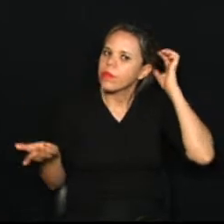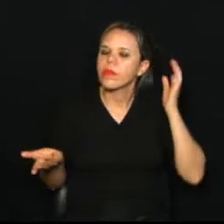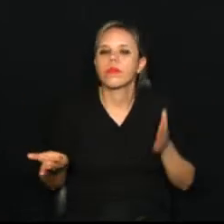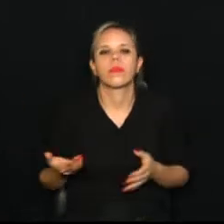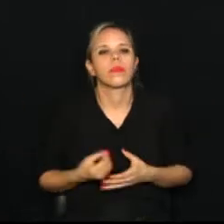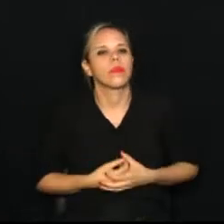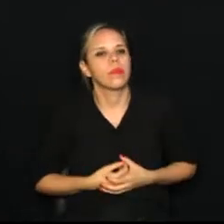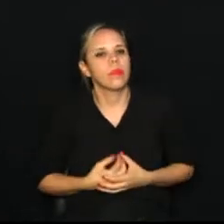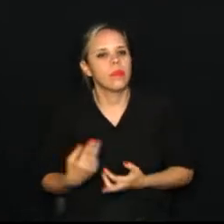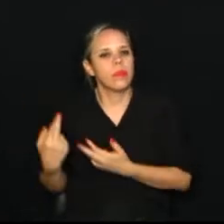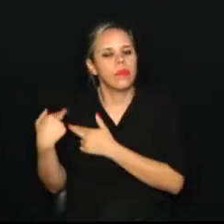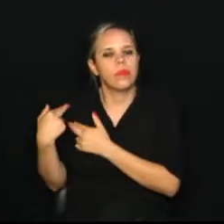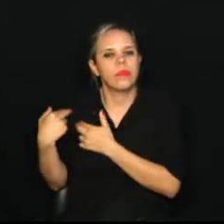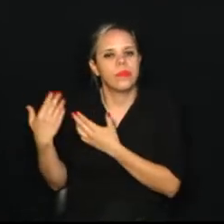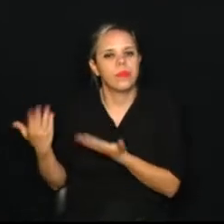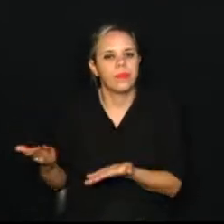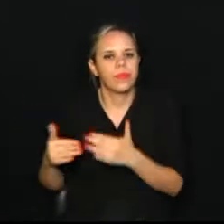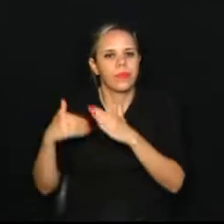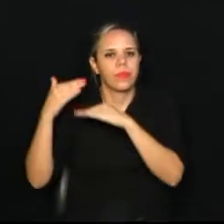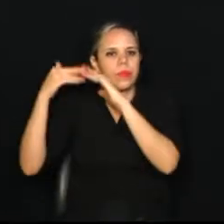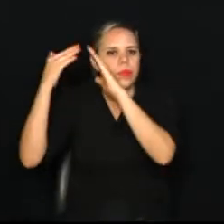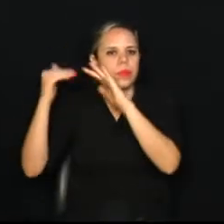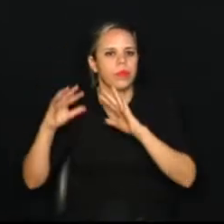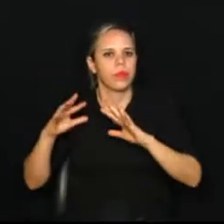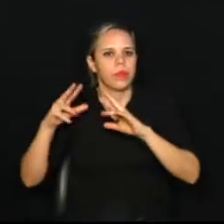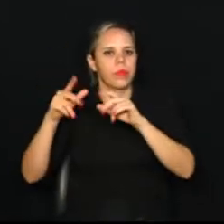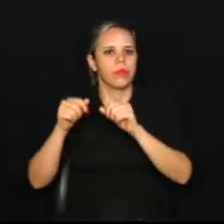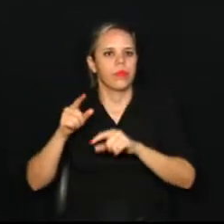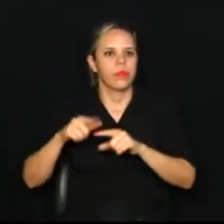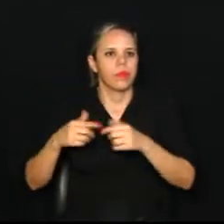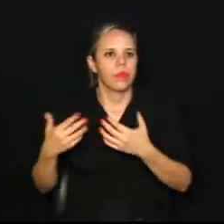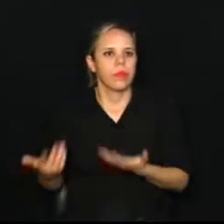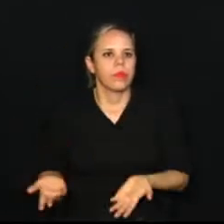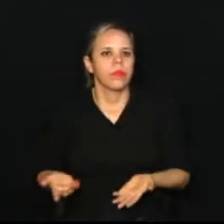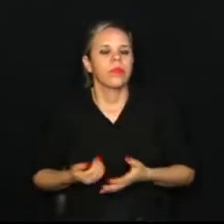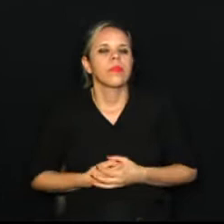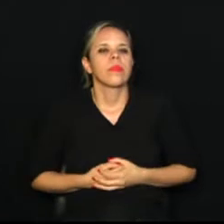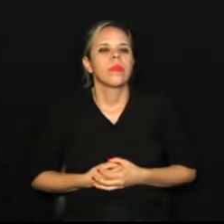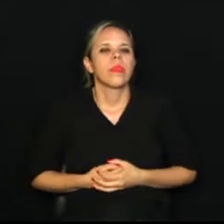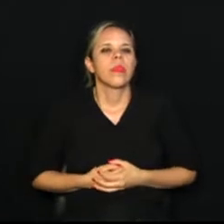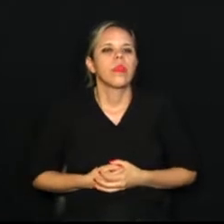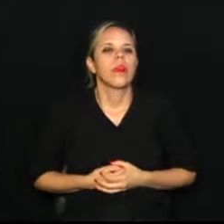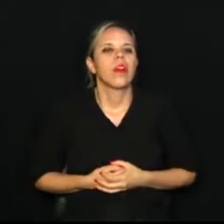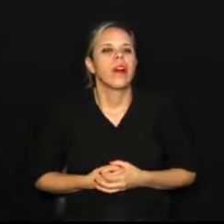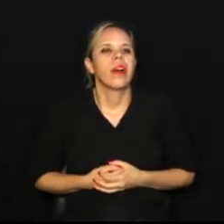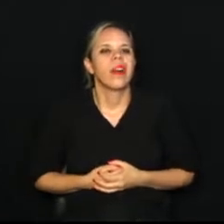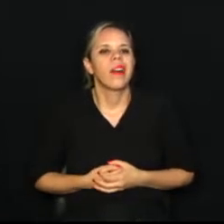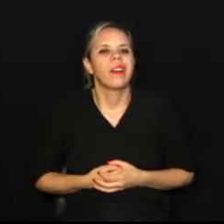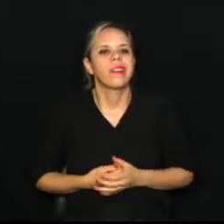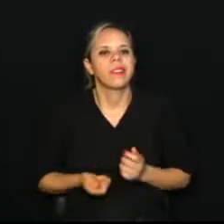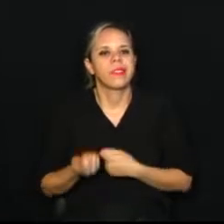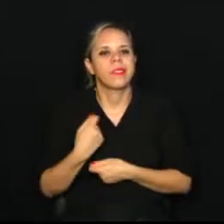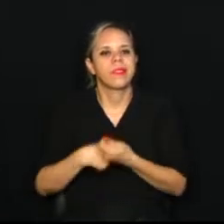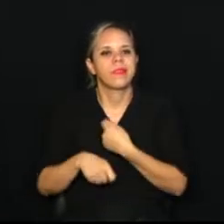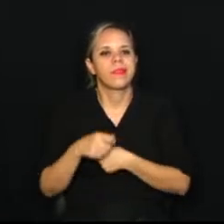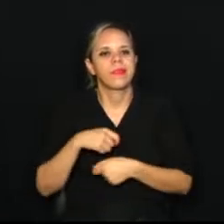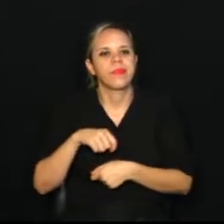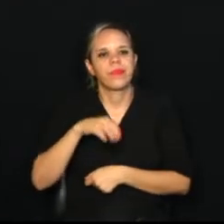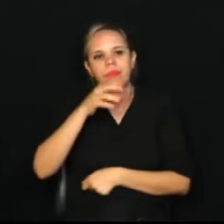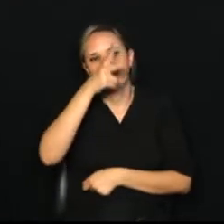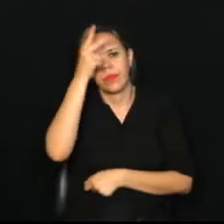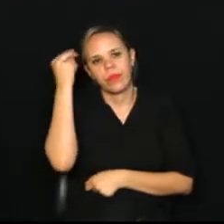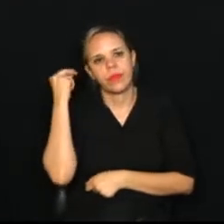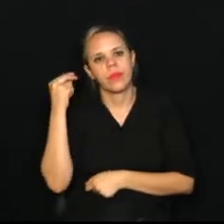então, é responsável pelo desenvolvimento de todas as ferramentas integradas nas áreas da administração municipal de